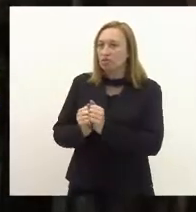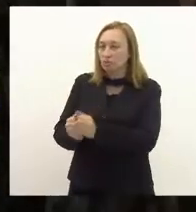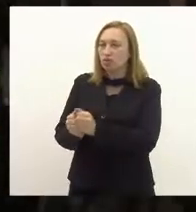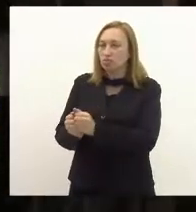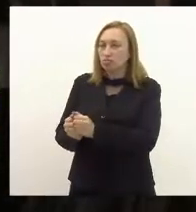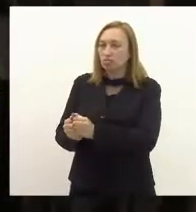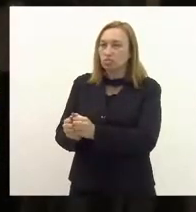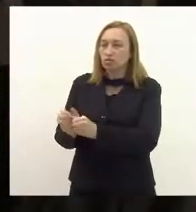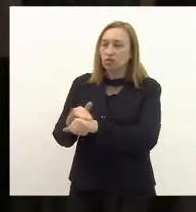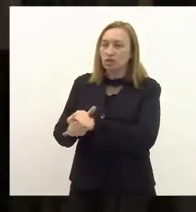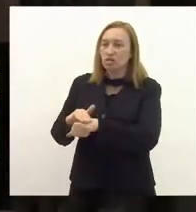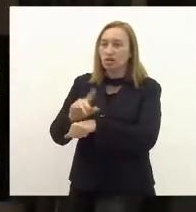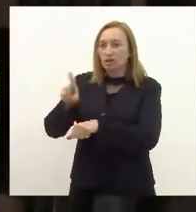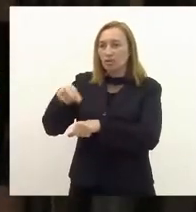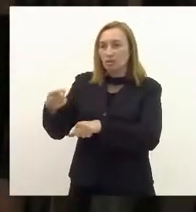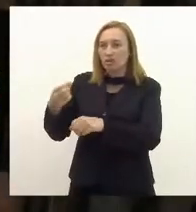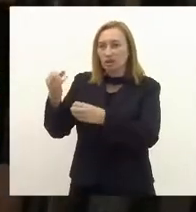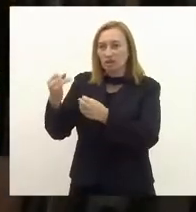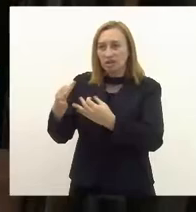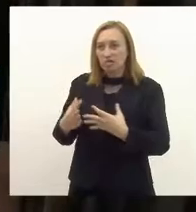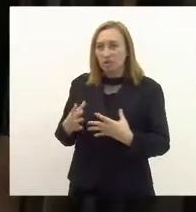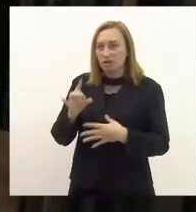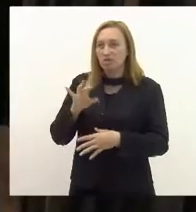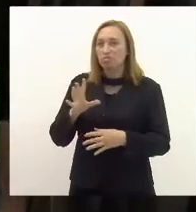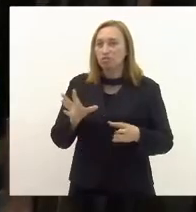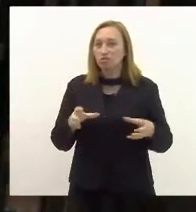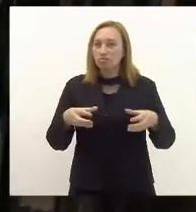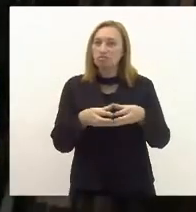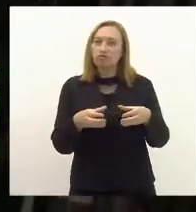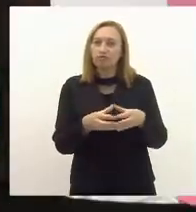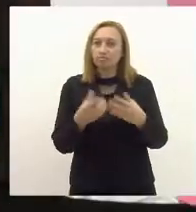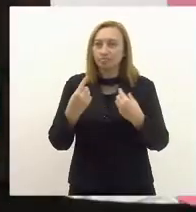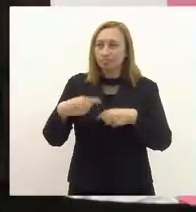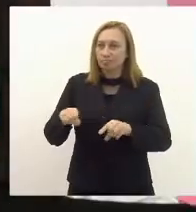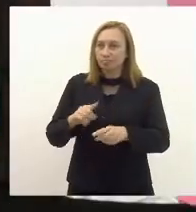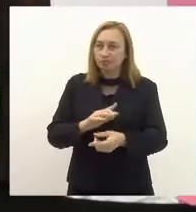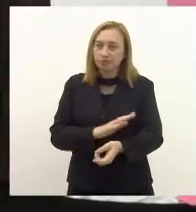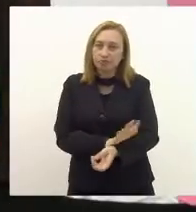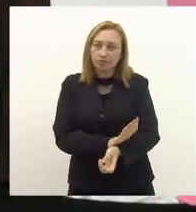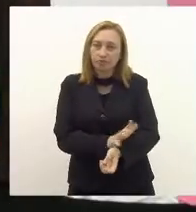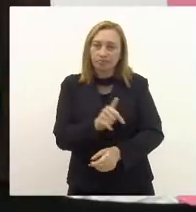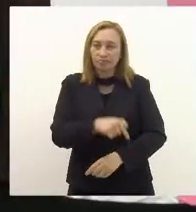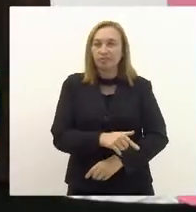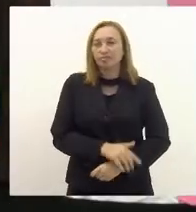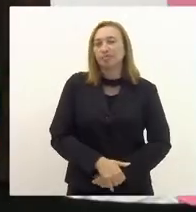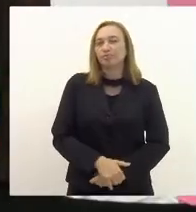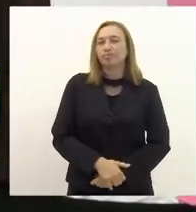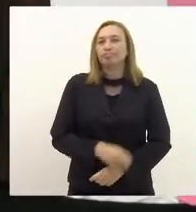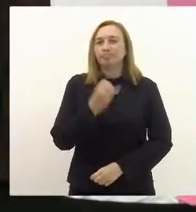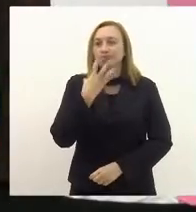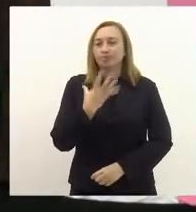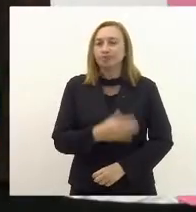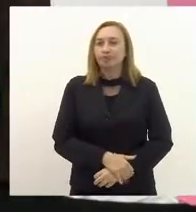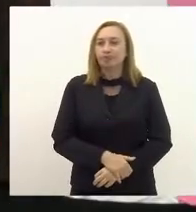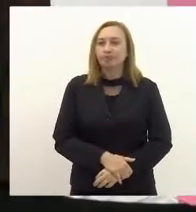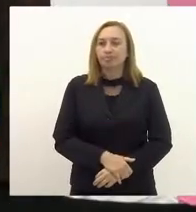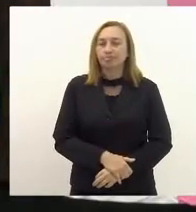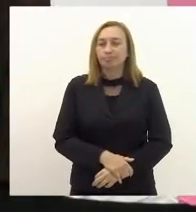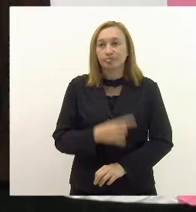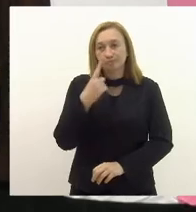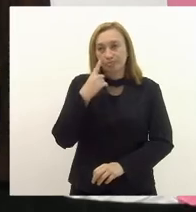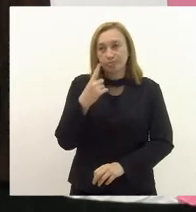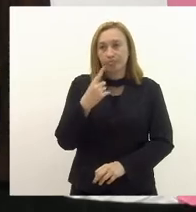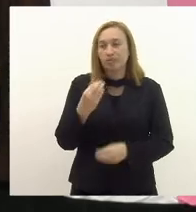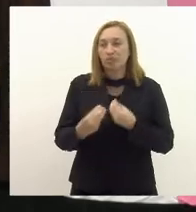pouco você vai fazer um dossiê só para a comissão de combate aqui à discriminação. Bom, e a gente tem que ver, claro, como